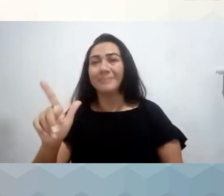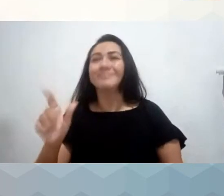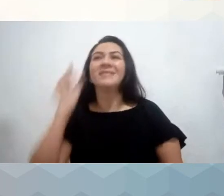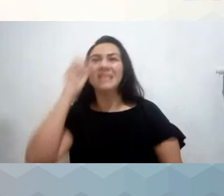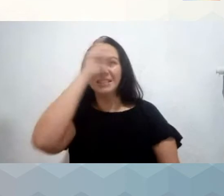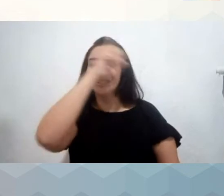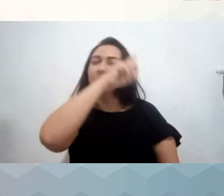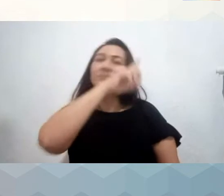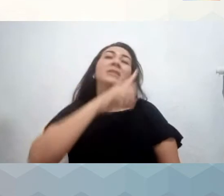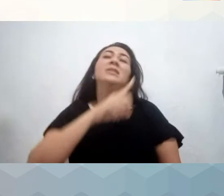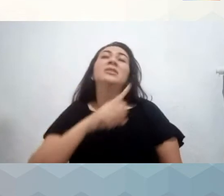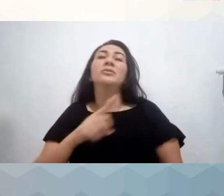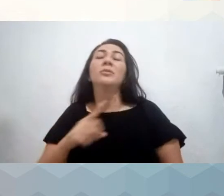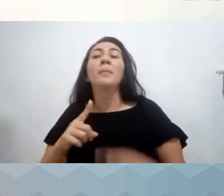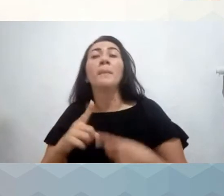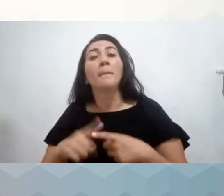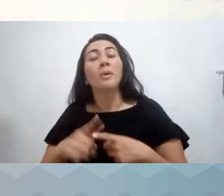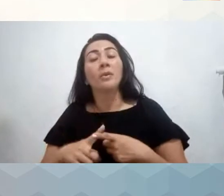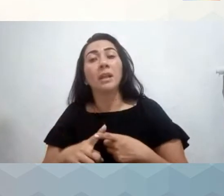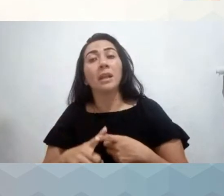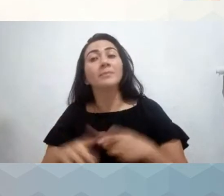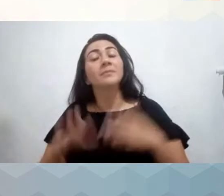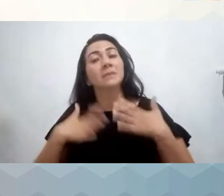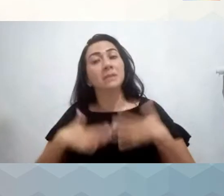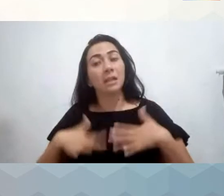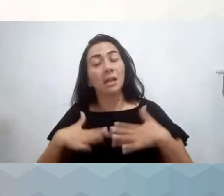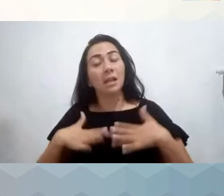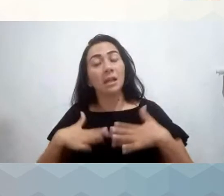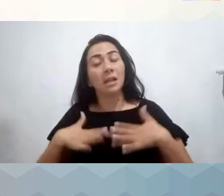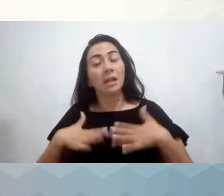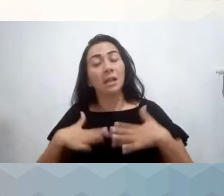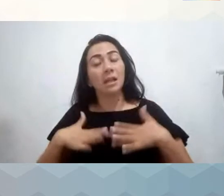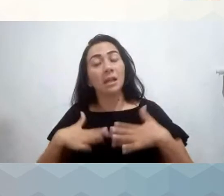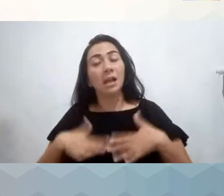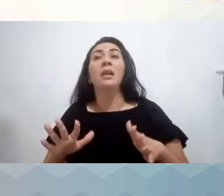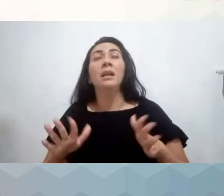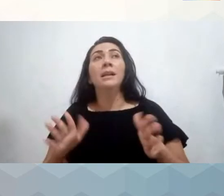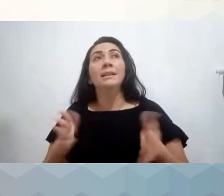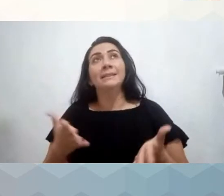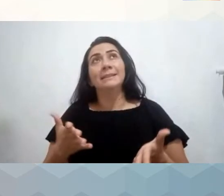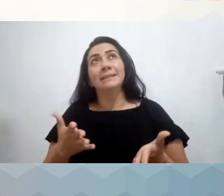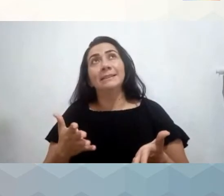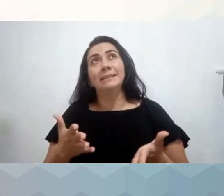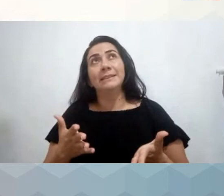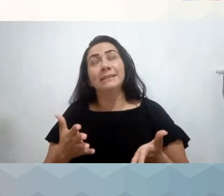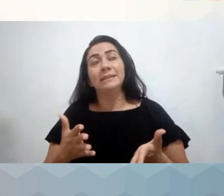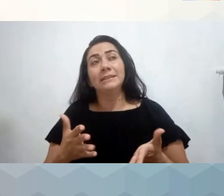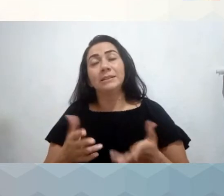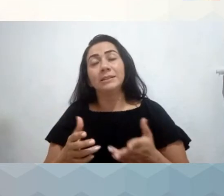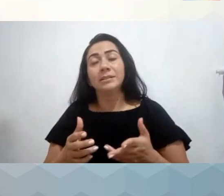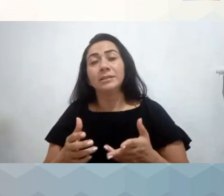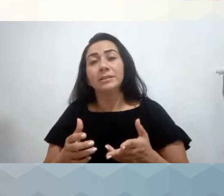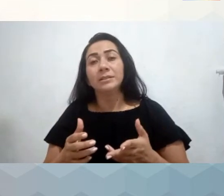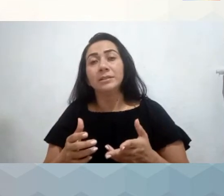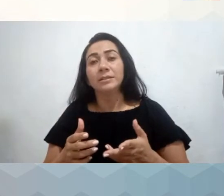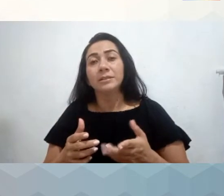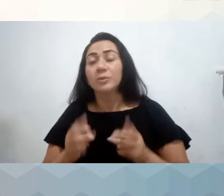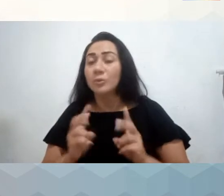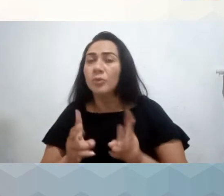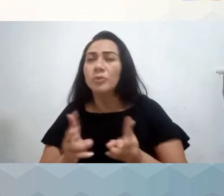certificação. Então, o que eu estou fazendo? Eu terminei agora, há poucos segundos antes da nossa